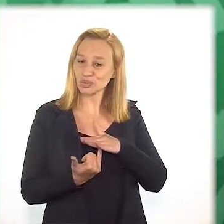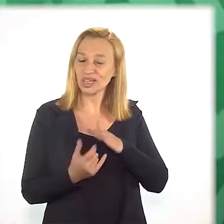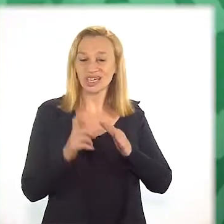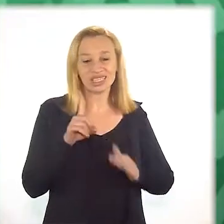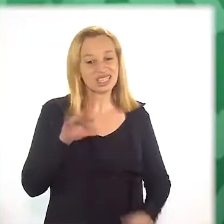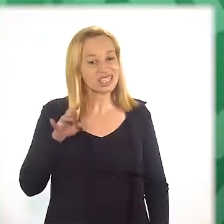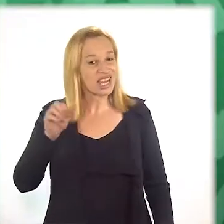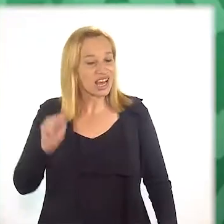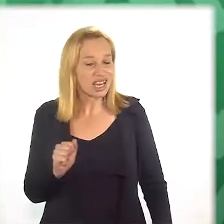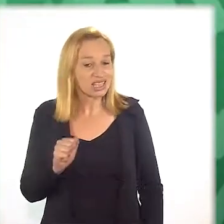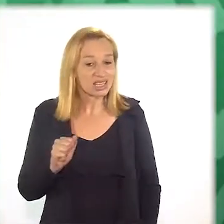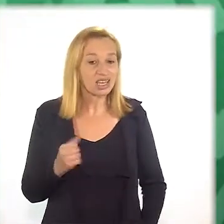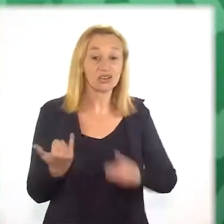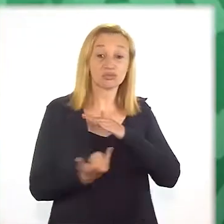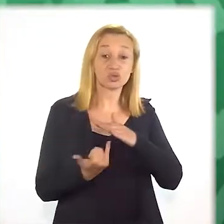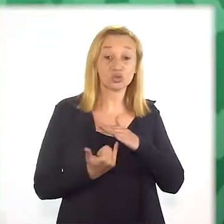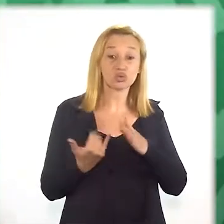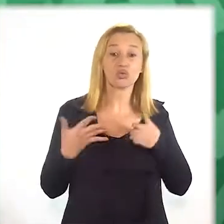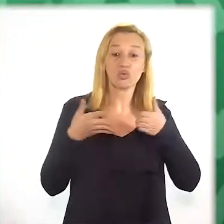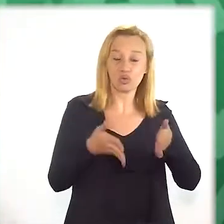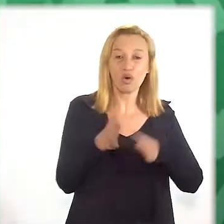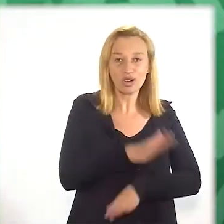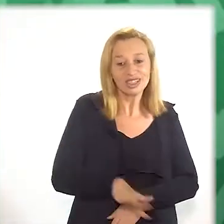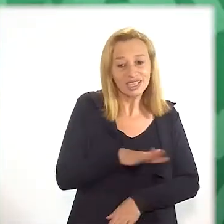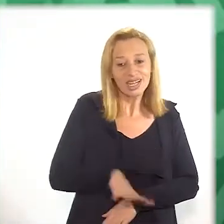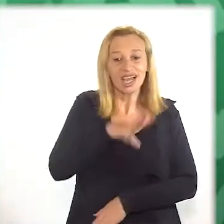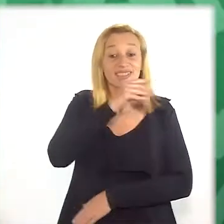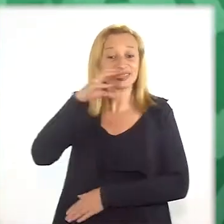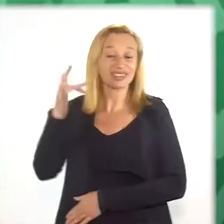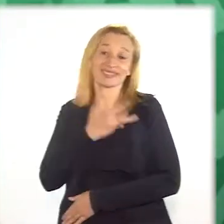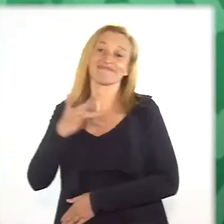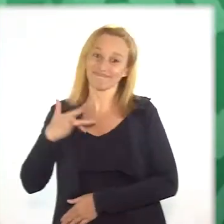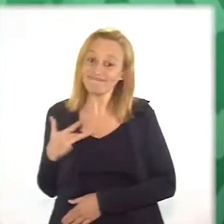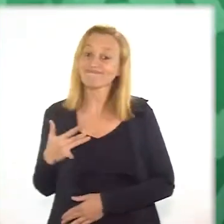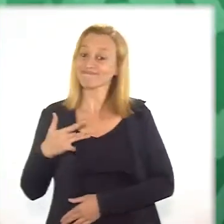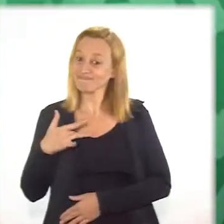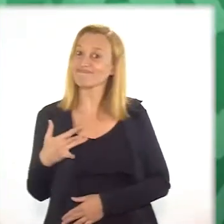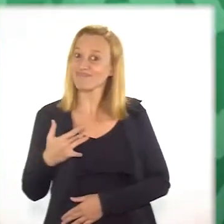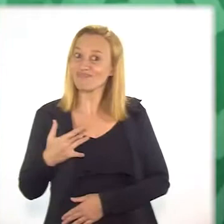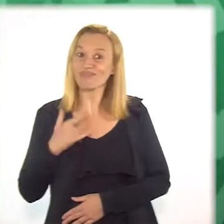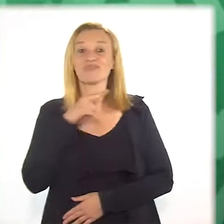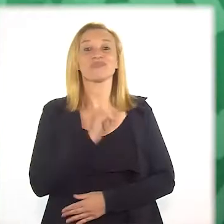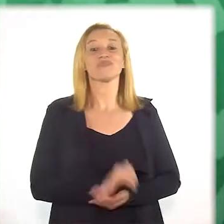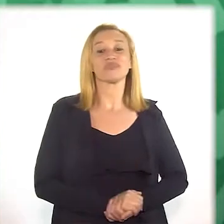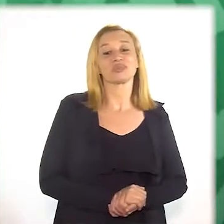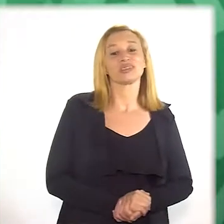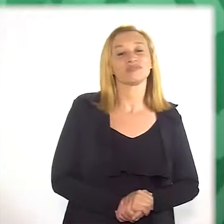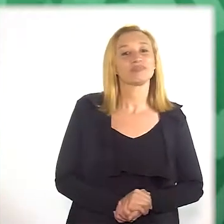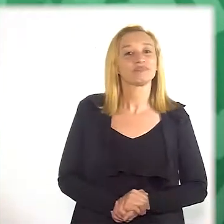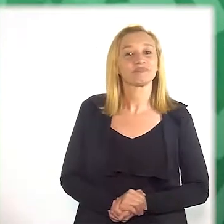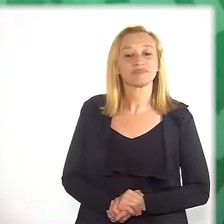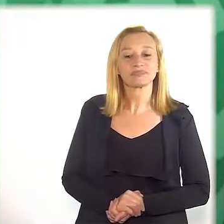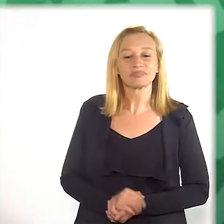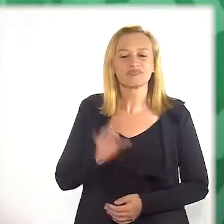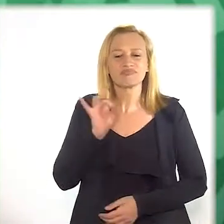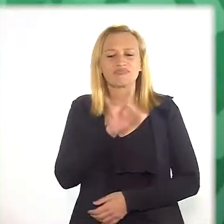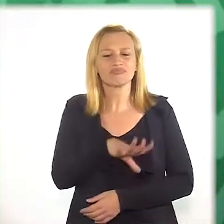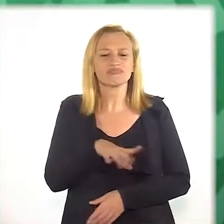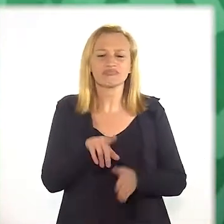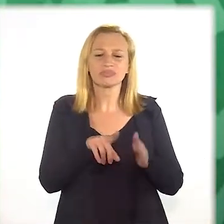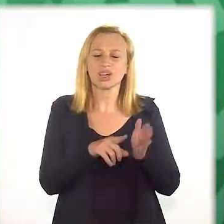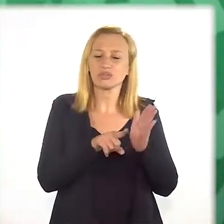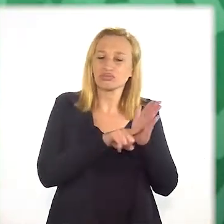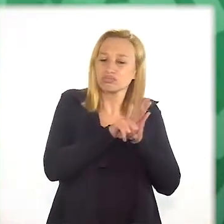Desiderata, ela é um instituto com foco aí em crianças e adolescentes, o bem-estar, né, dessas crianças e desses adolescentes. E as